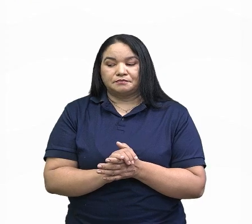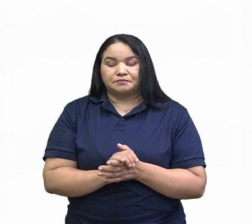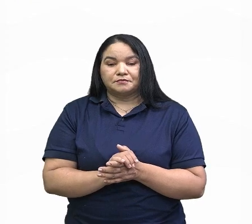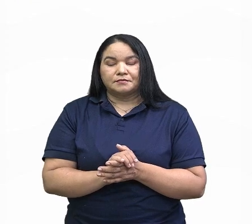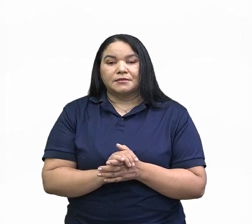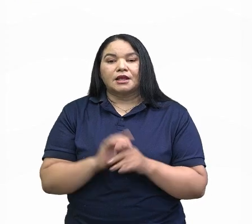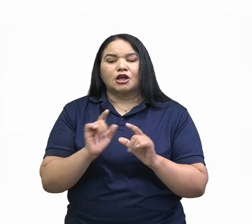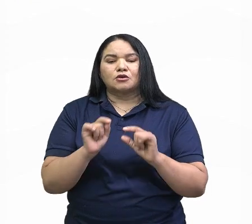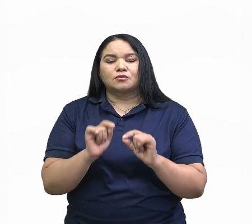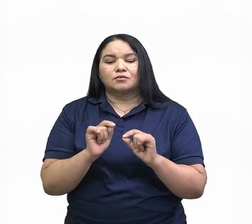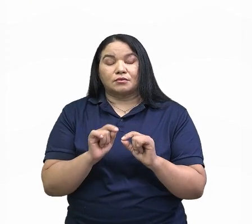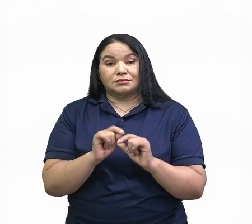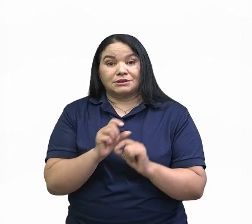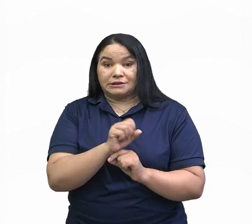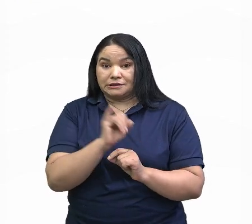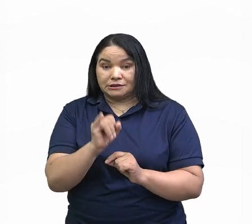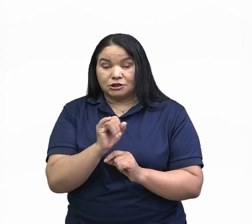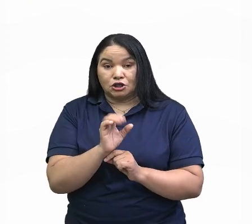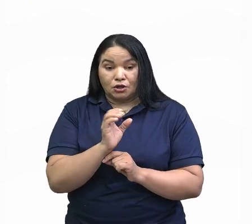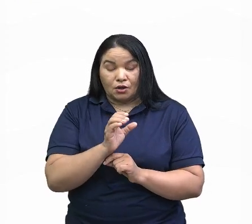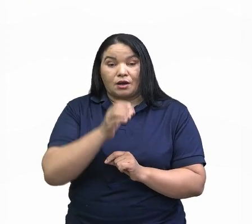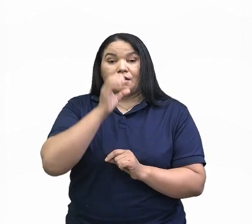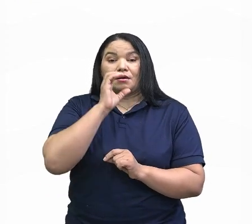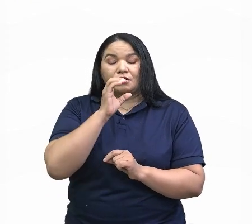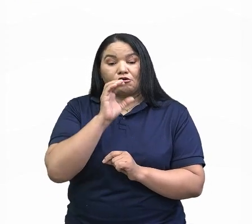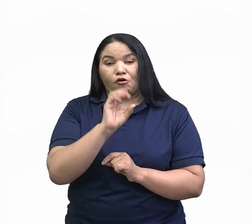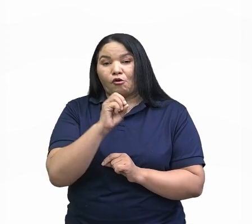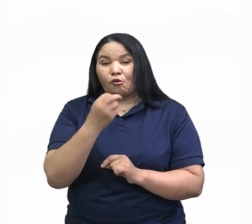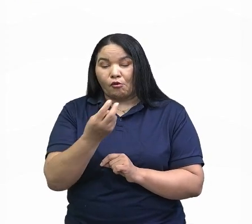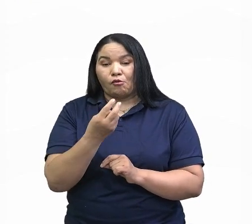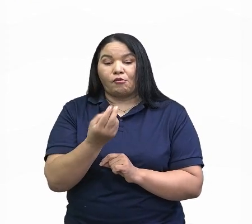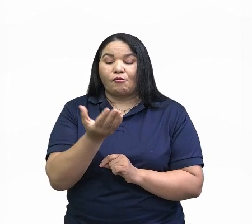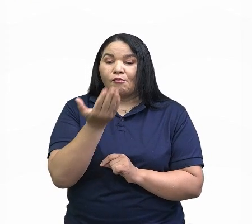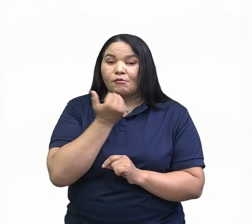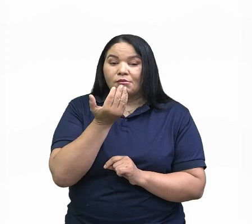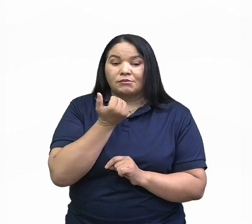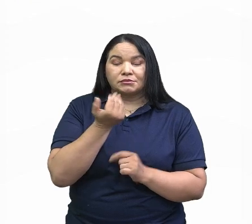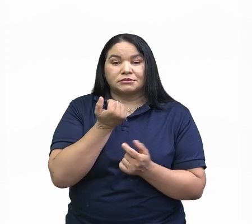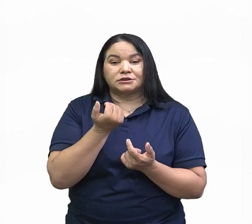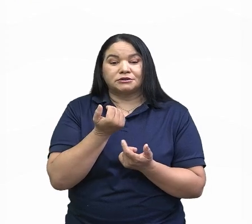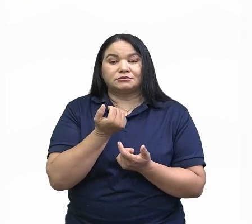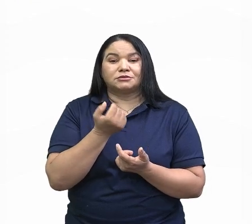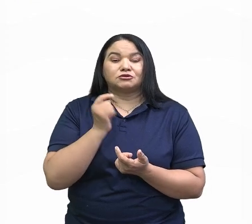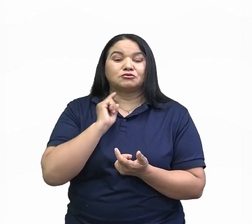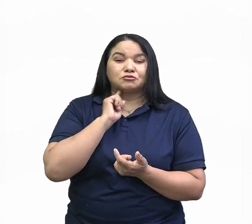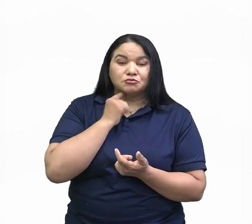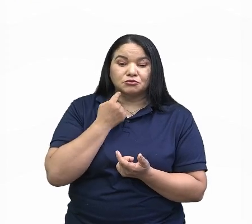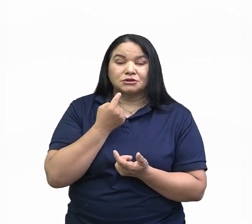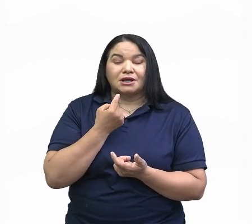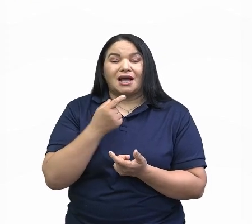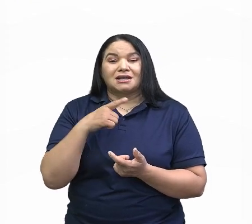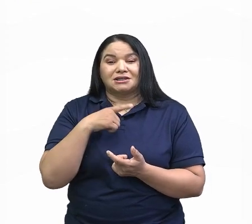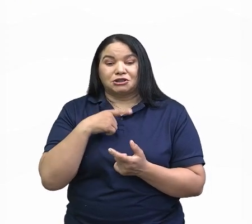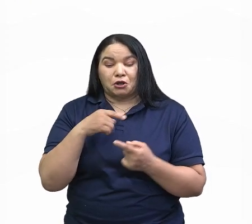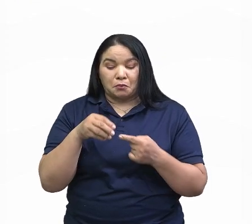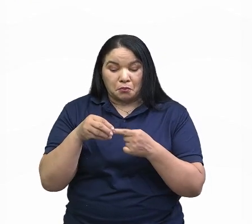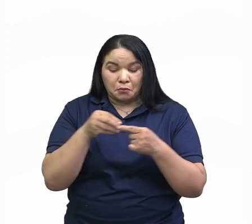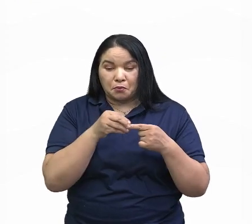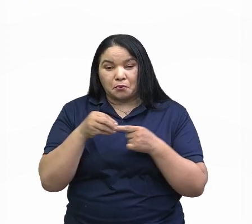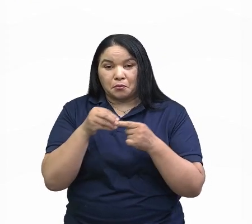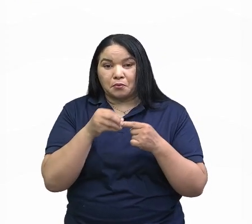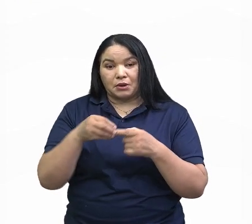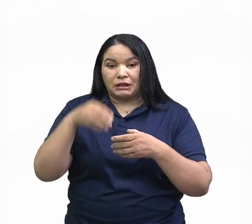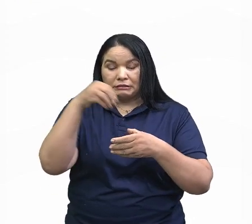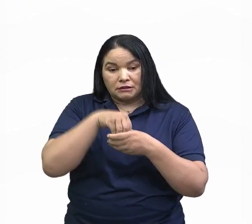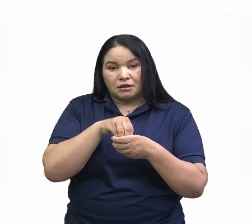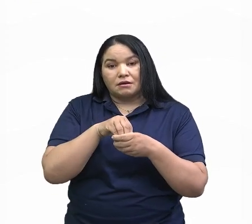temos ali ingestão de água ou alimentos contaminados com cistos do parasita ameba, né? Então,